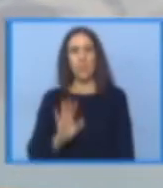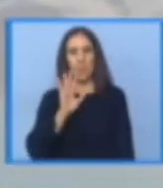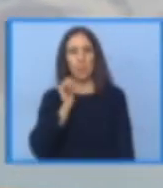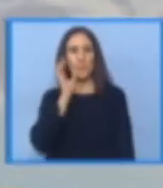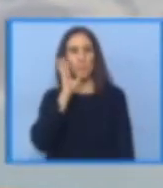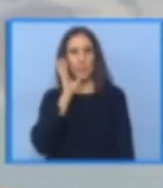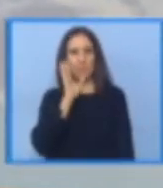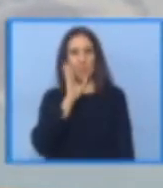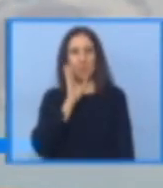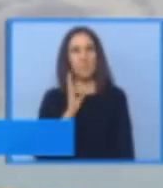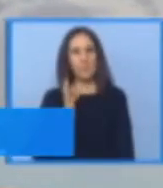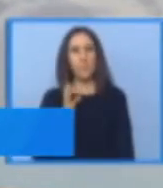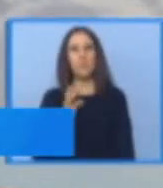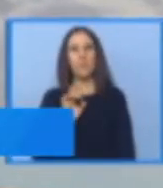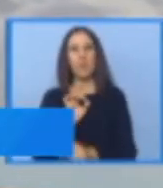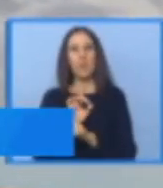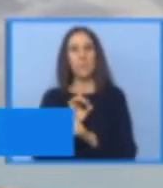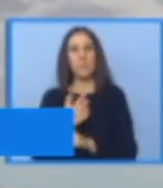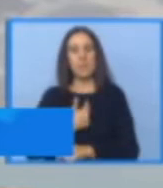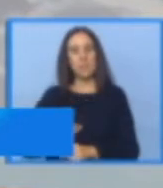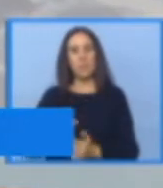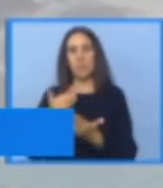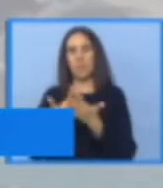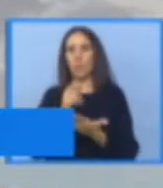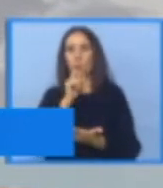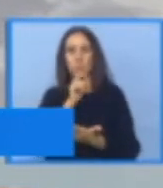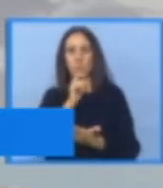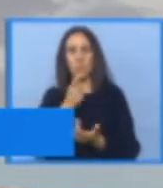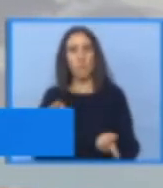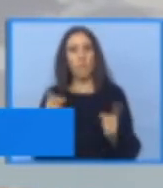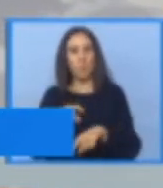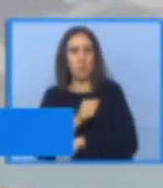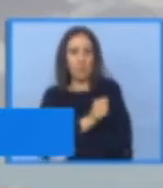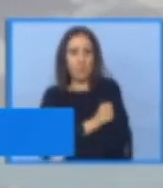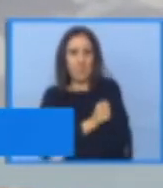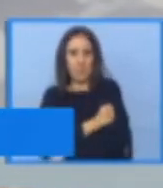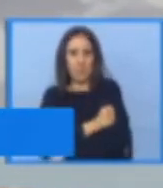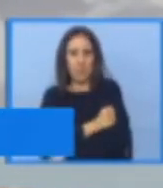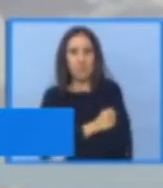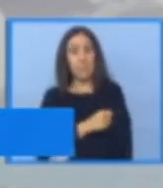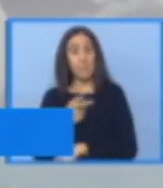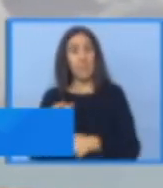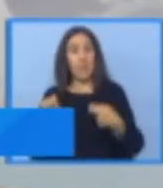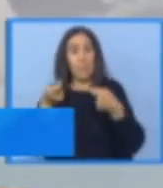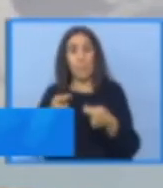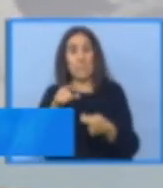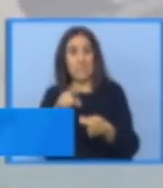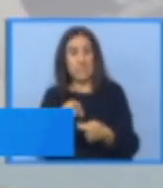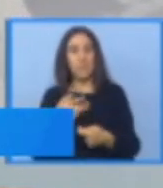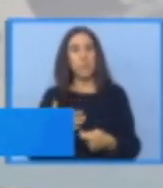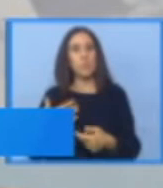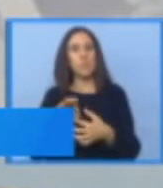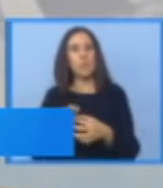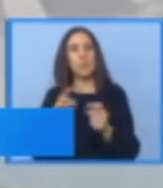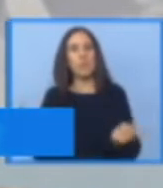Olá, muito boa tarde. Dê aos cristãos a oportunidade de voltar para casa. É esta a aposta da campanha de